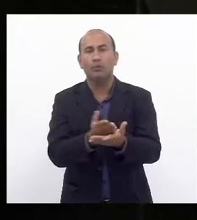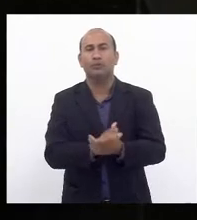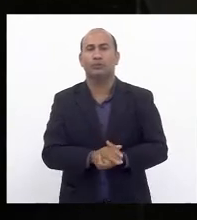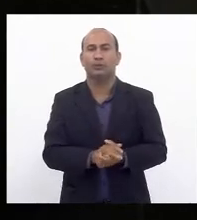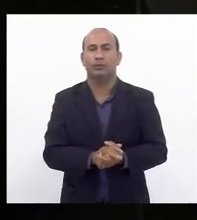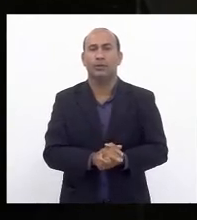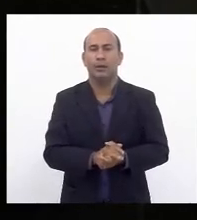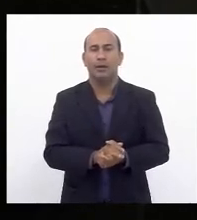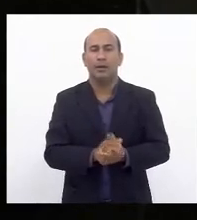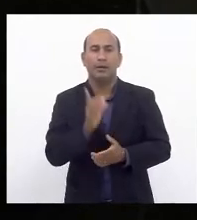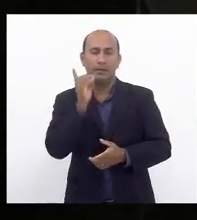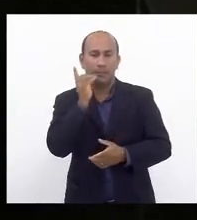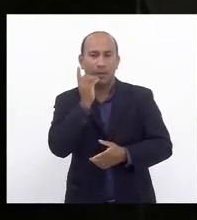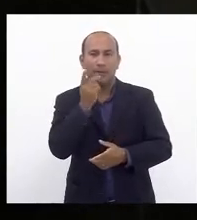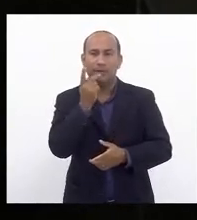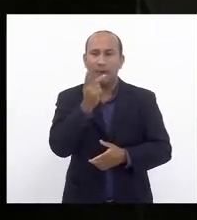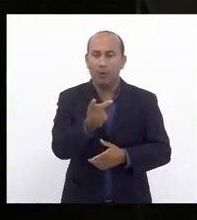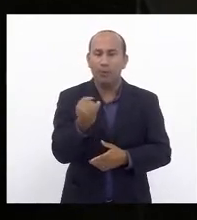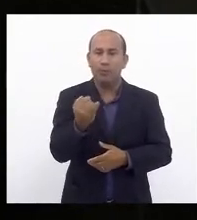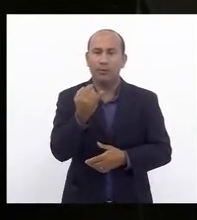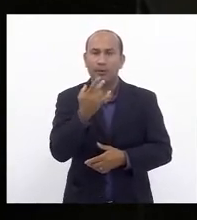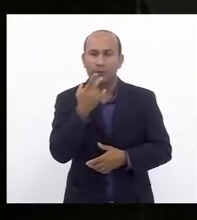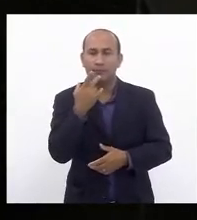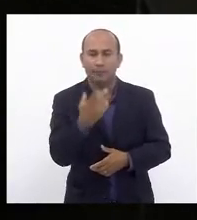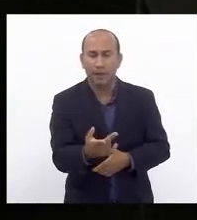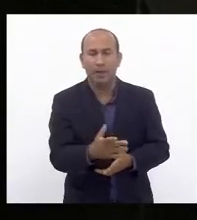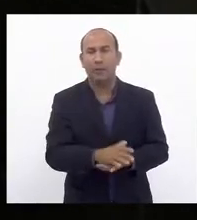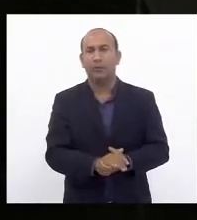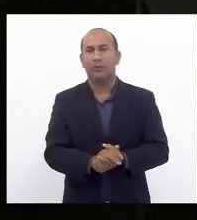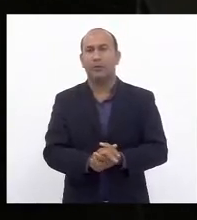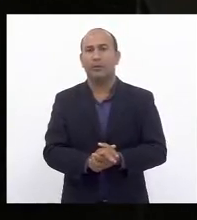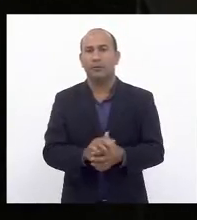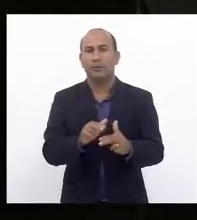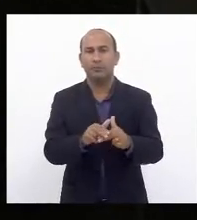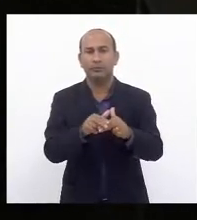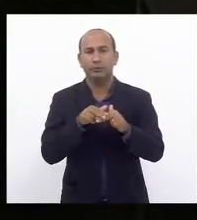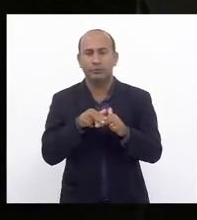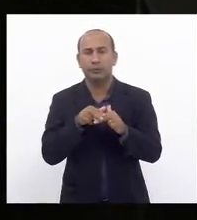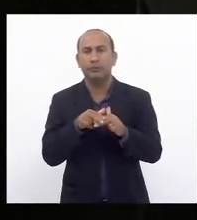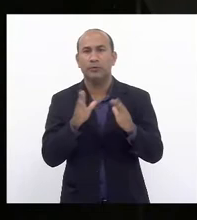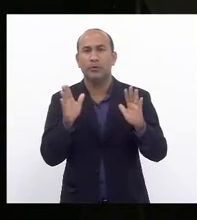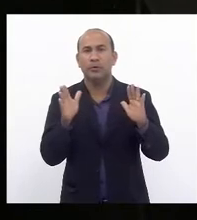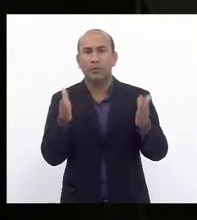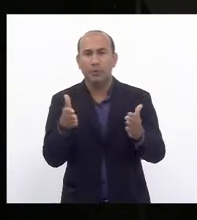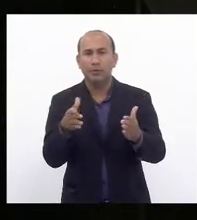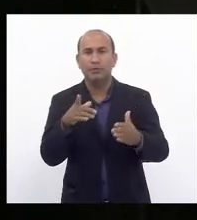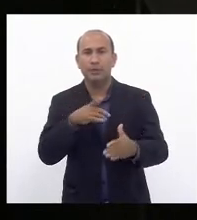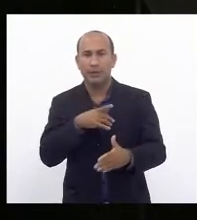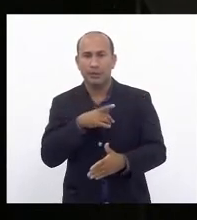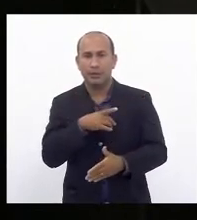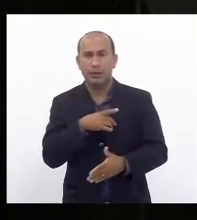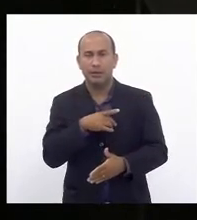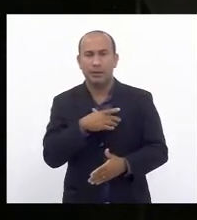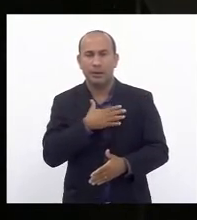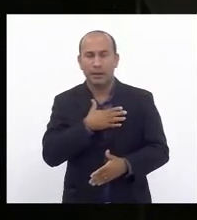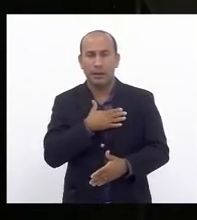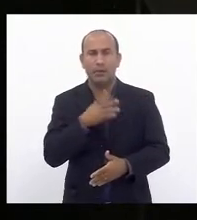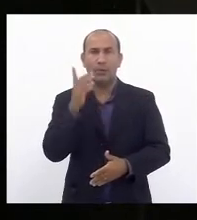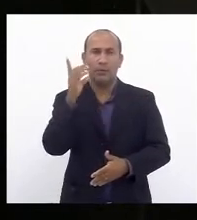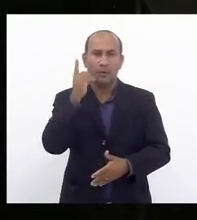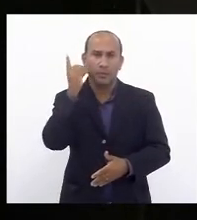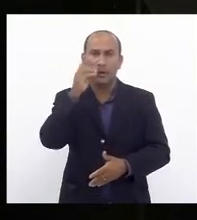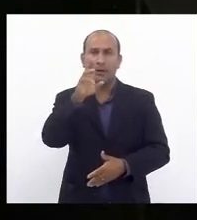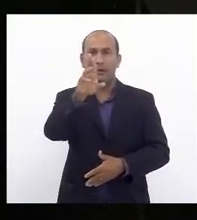André Siciliano fez uma importante mediação e hoje estivemos, eu, a deputada Renata Souza, a deputada Mônica